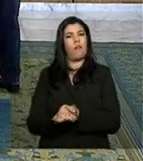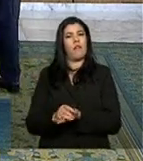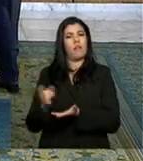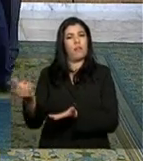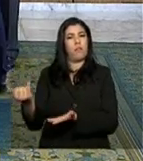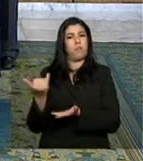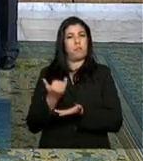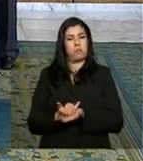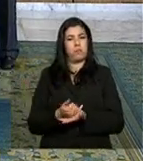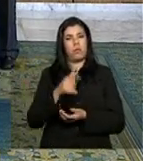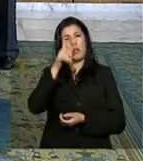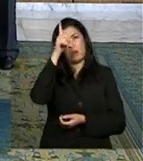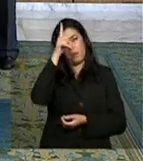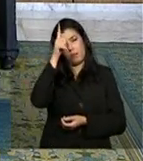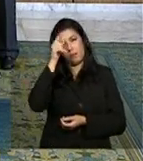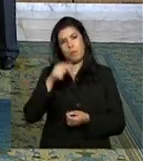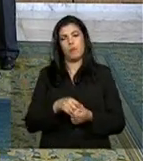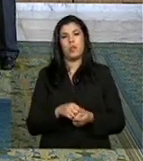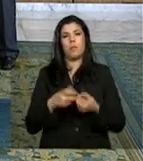produtos farmacêuticos.